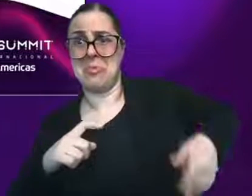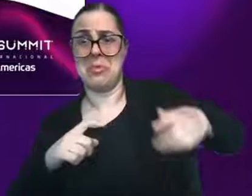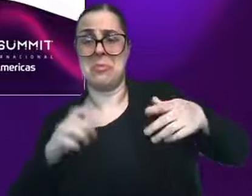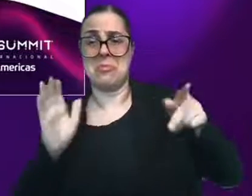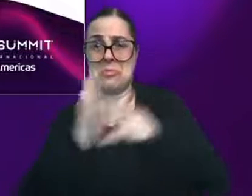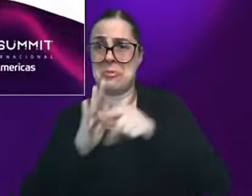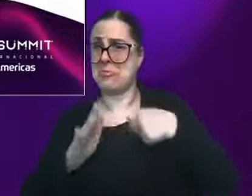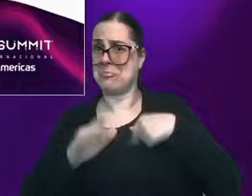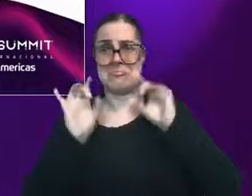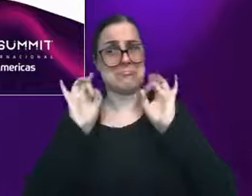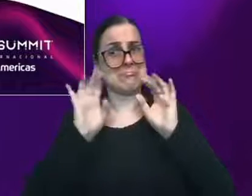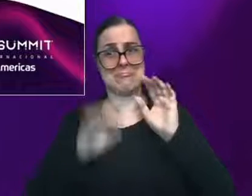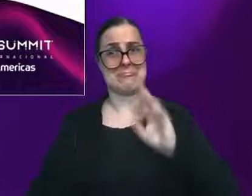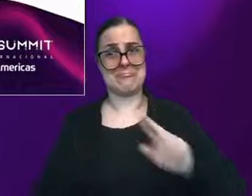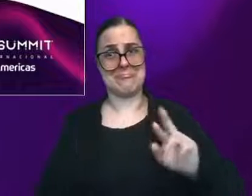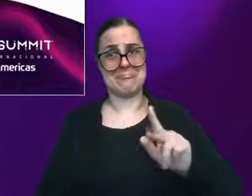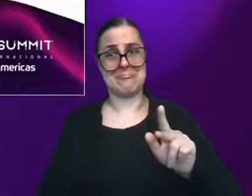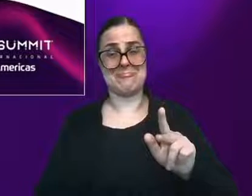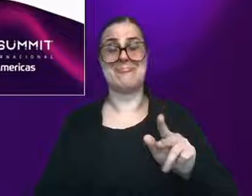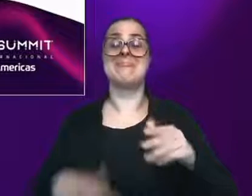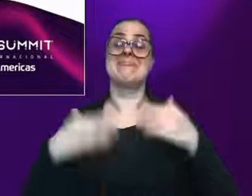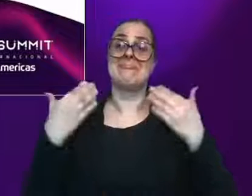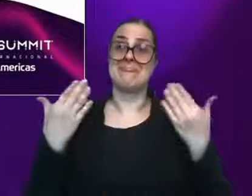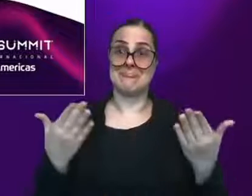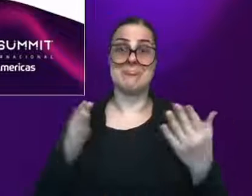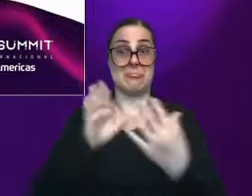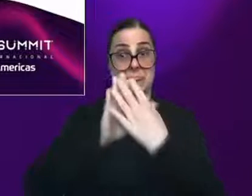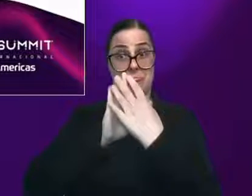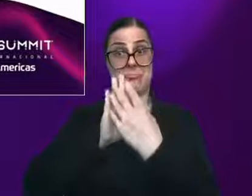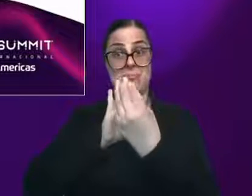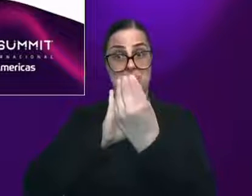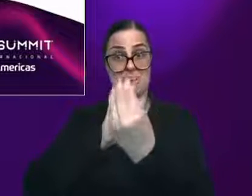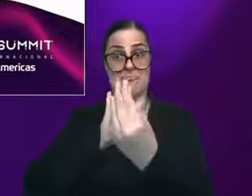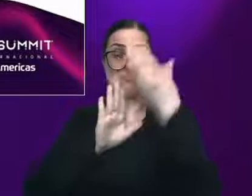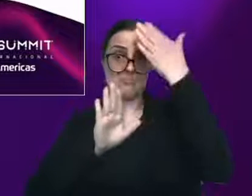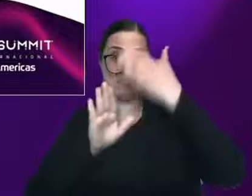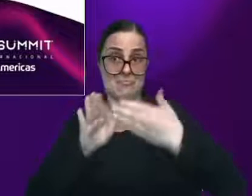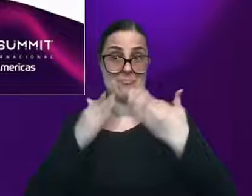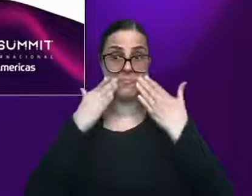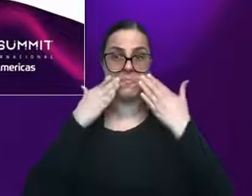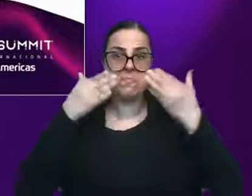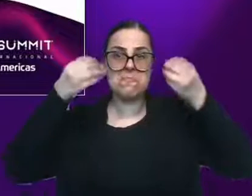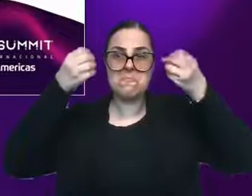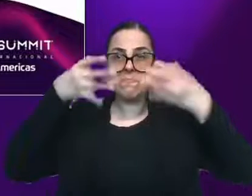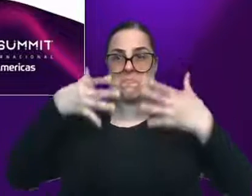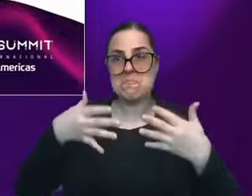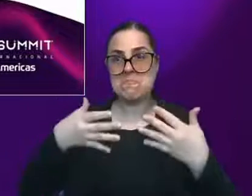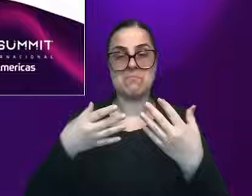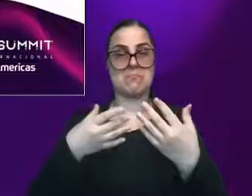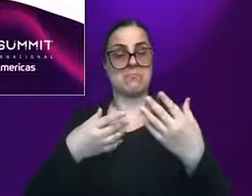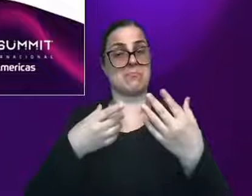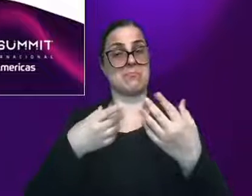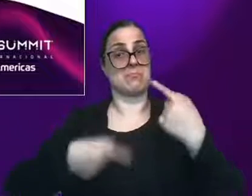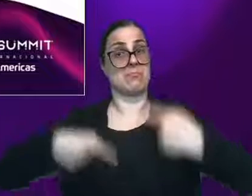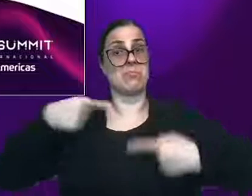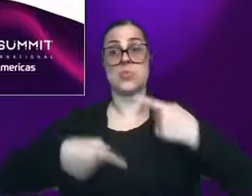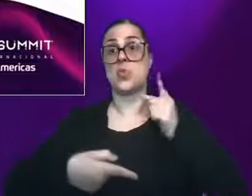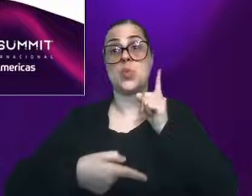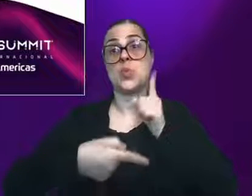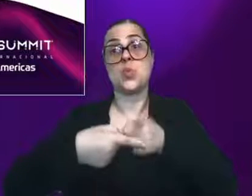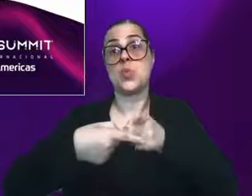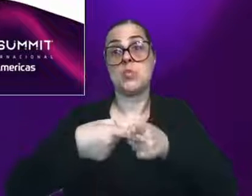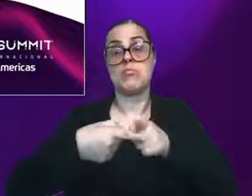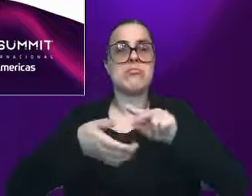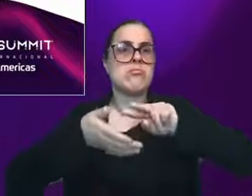esse modelo aqui é um modelo que justifica basicamente, essa discussão, né? O que seria uma